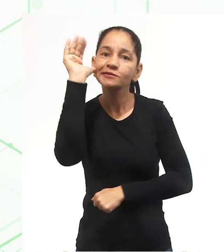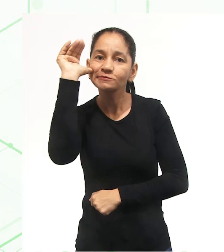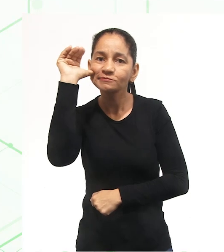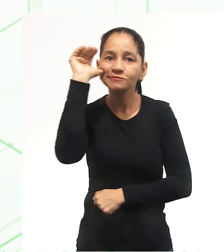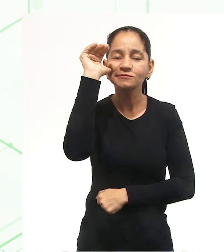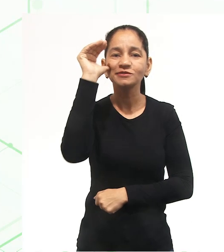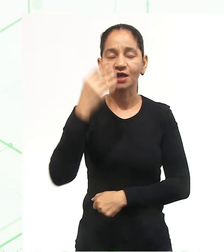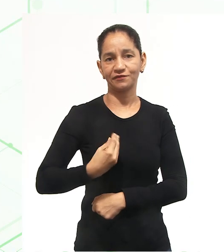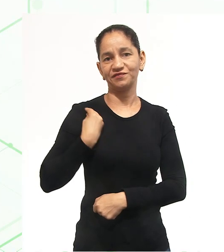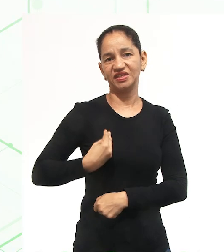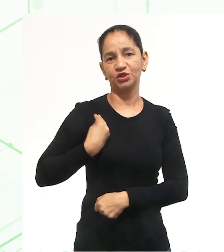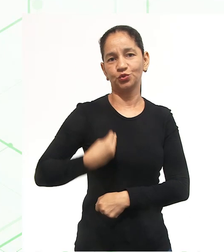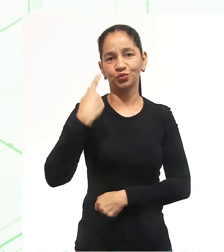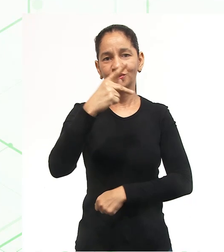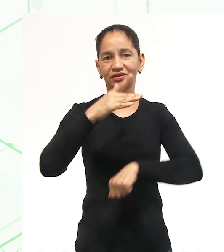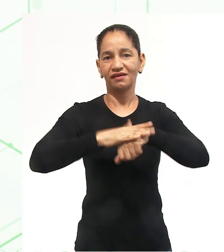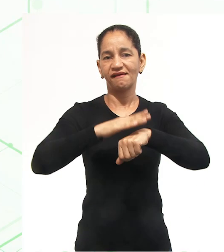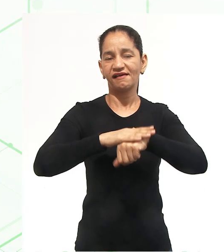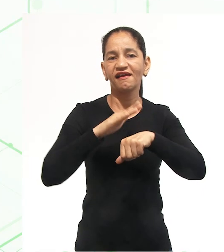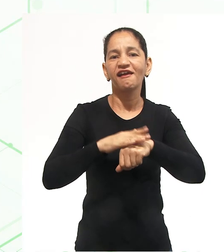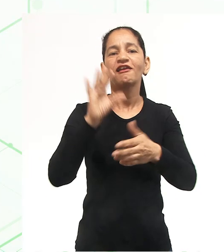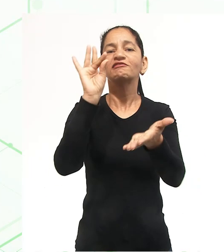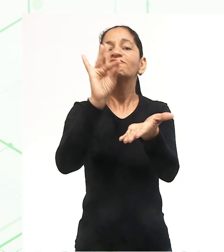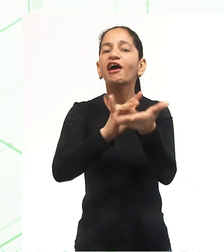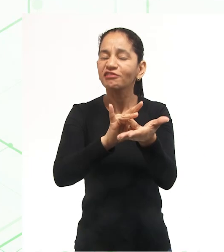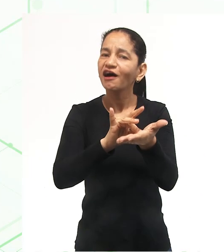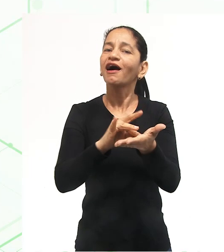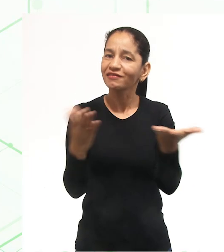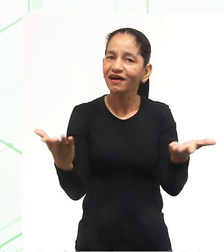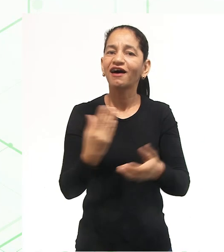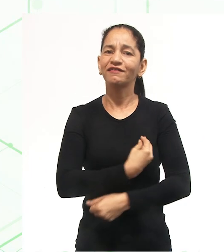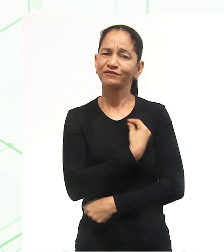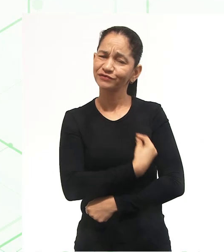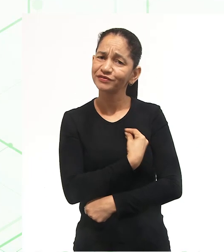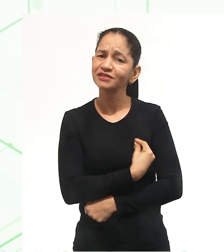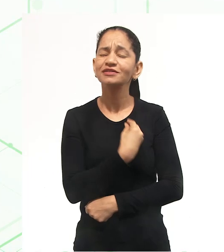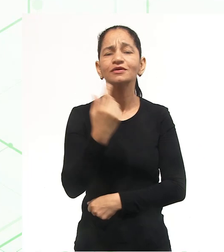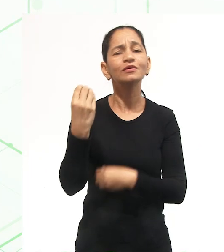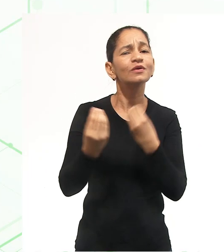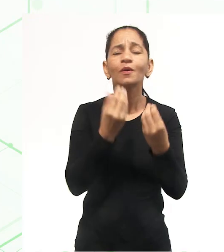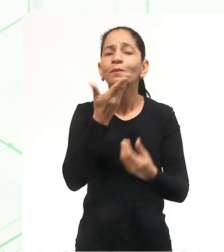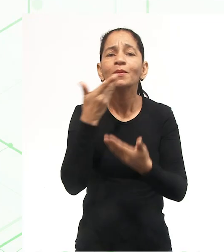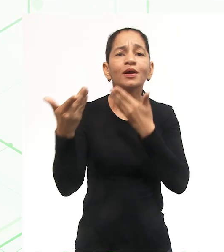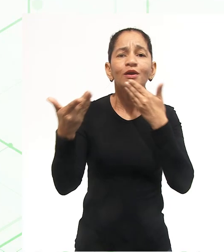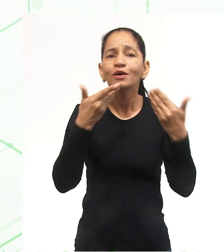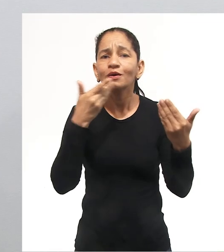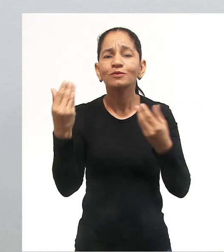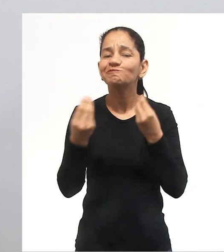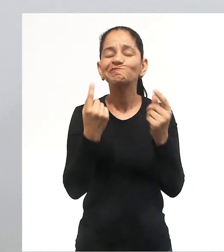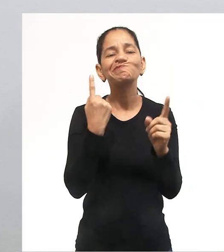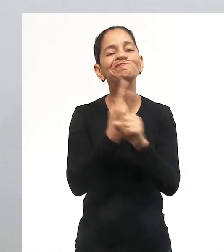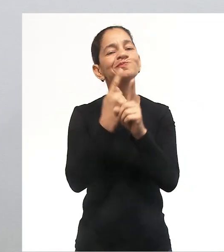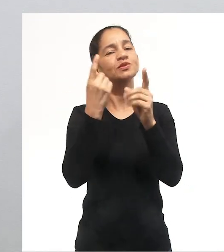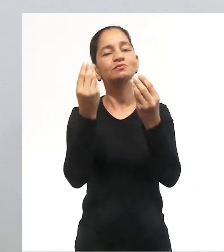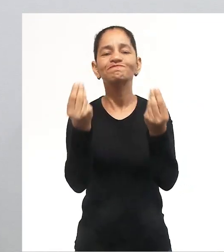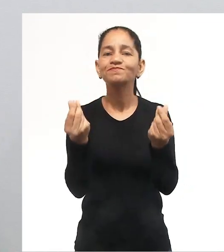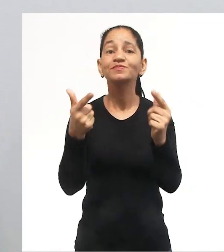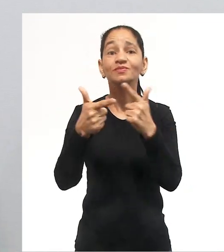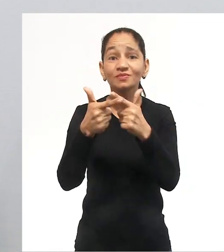a realidade que ele vive. Ele começa a imaginar situações que ele possa